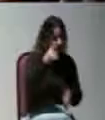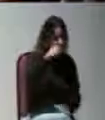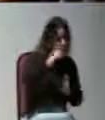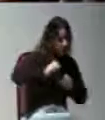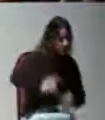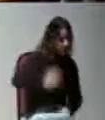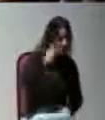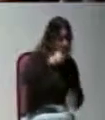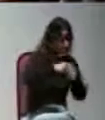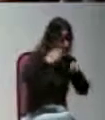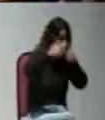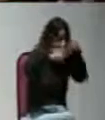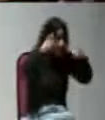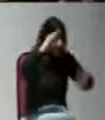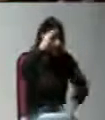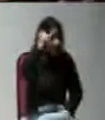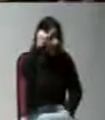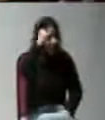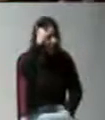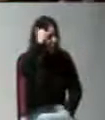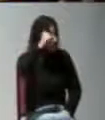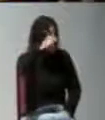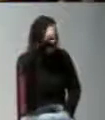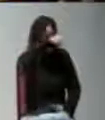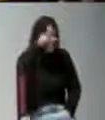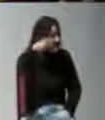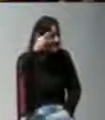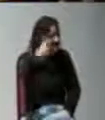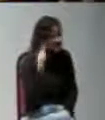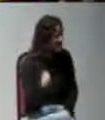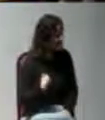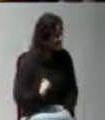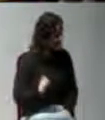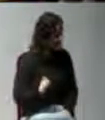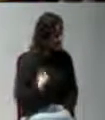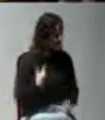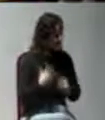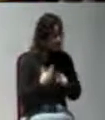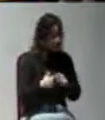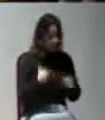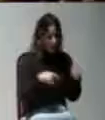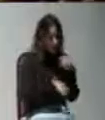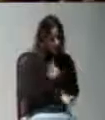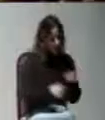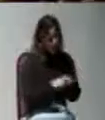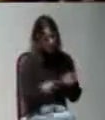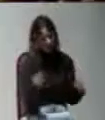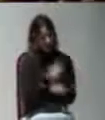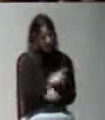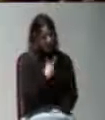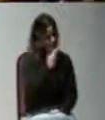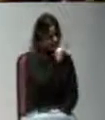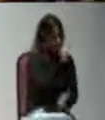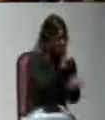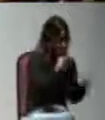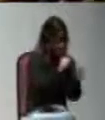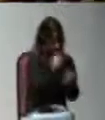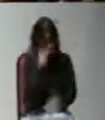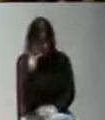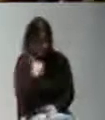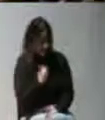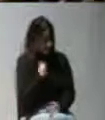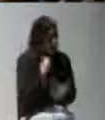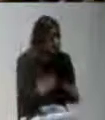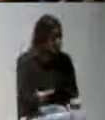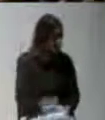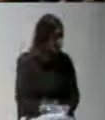se diluíram em um momento passado, porque são complexos, contraditórios, mutantes. Têm temporalidades